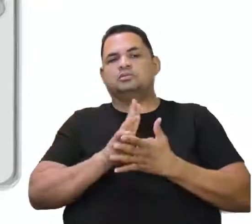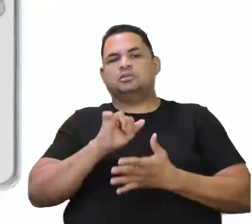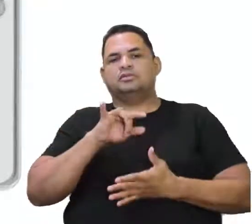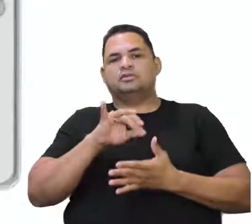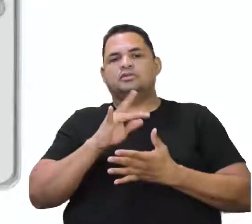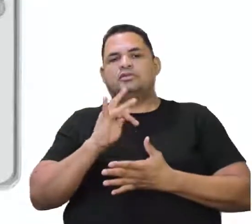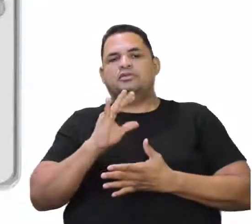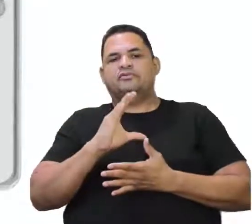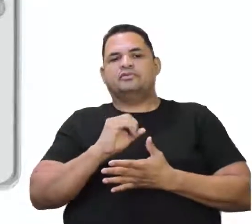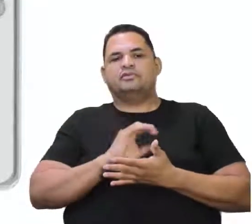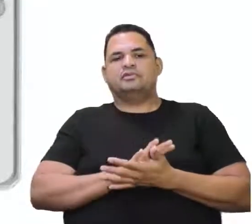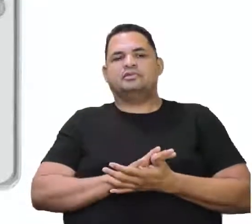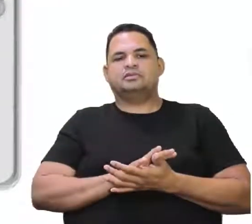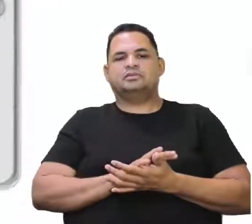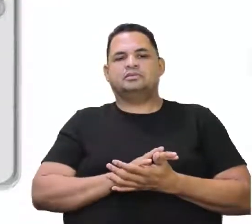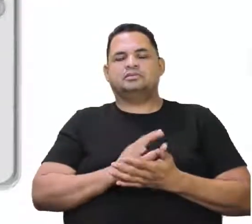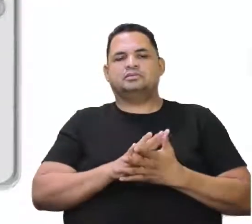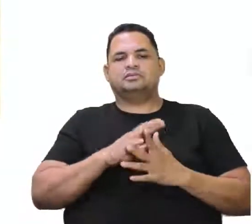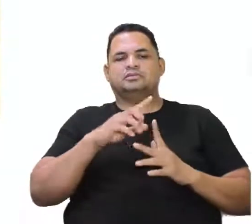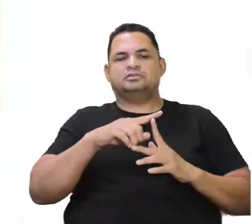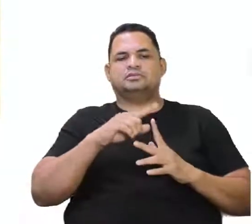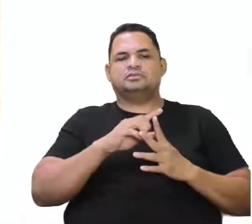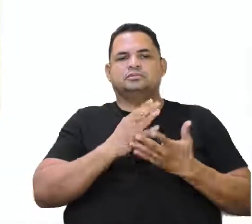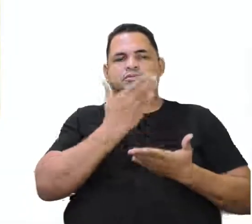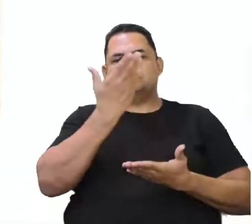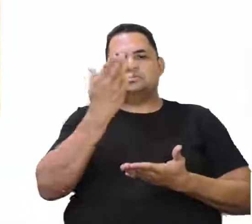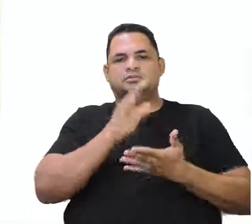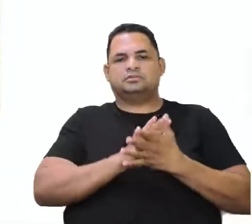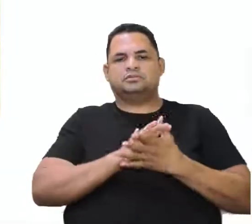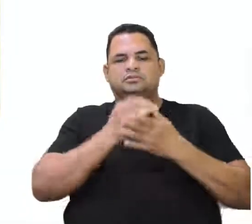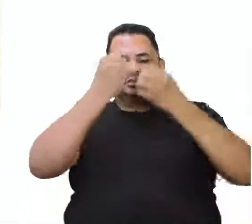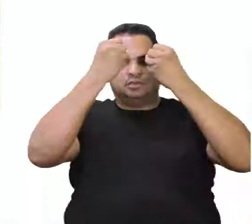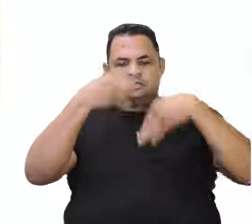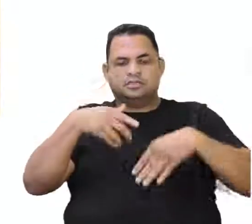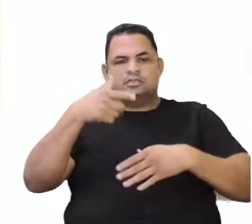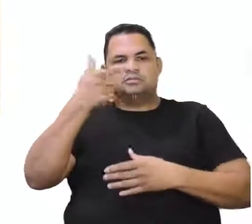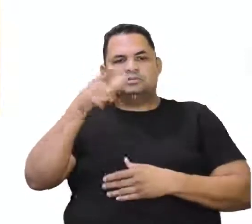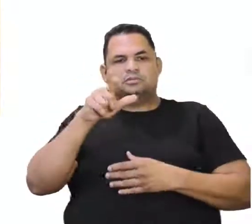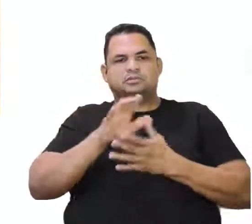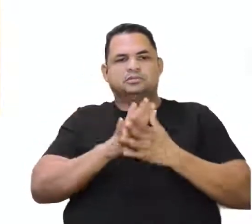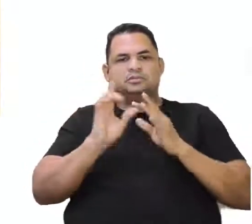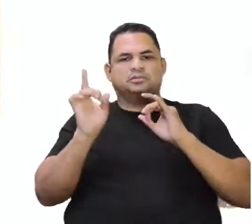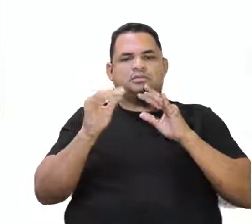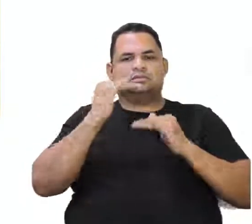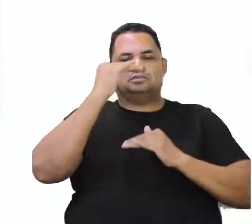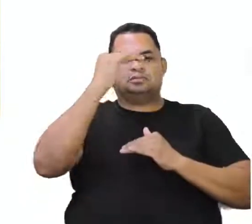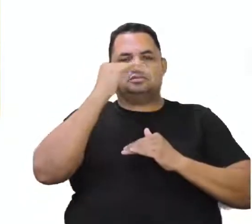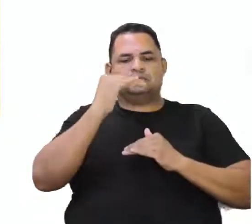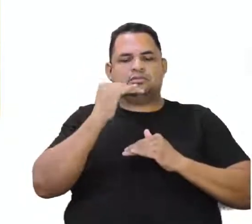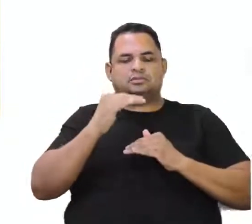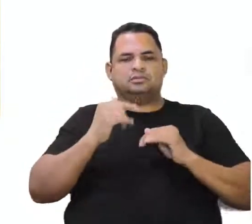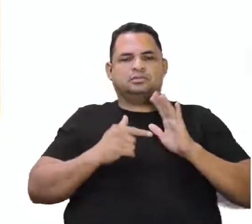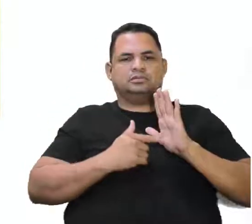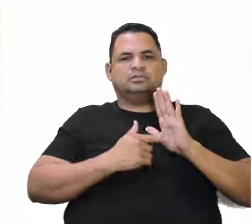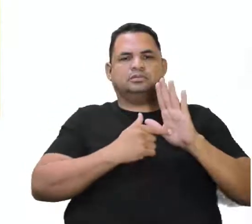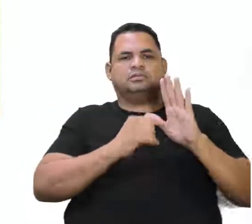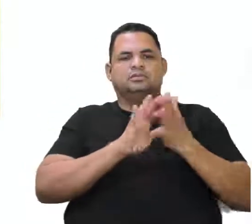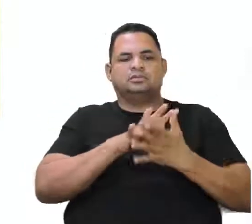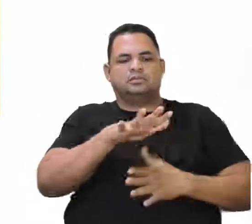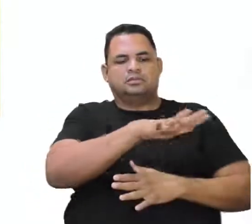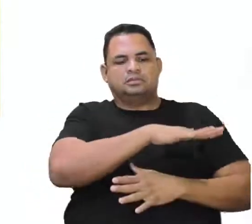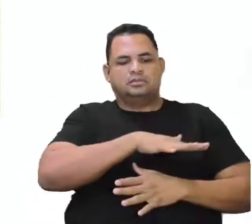níveis tróficos. Repassando essas informações. Cada nível trófico é representado pelo